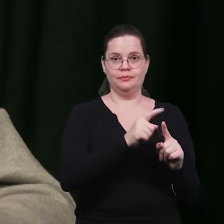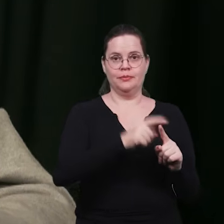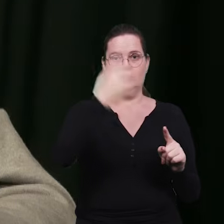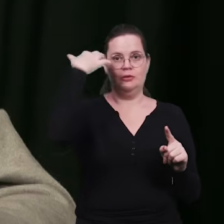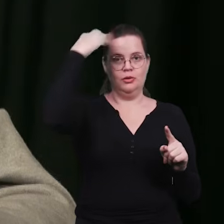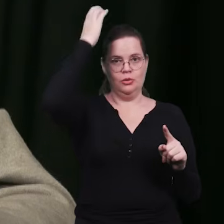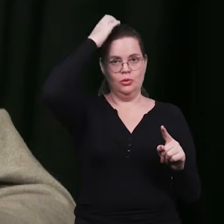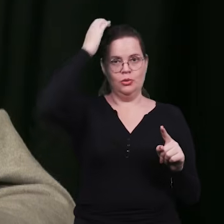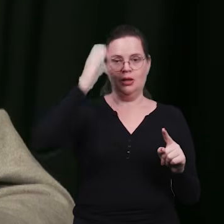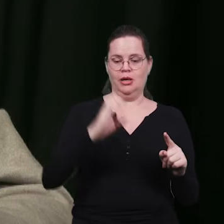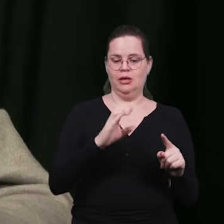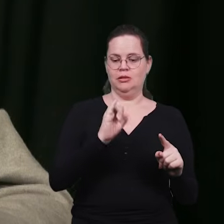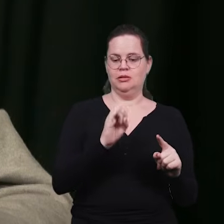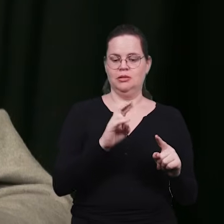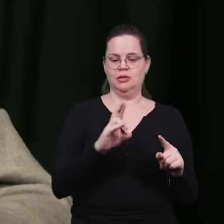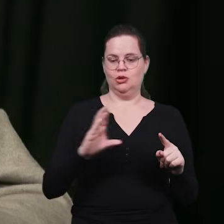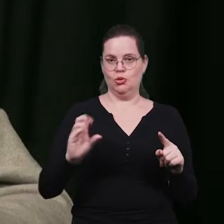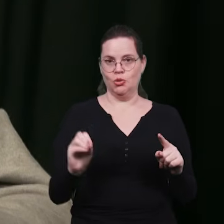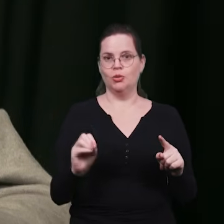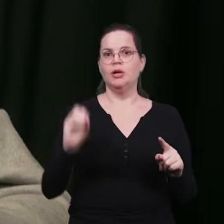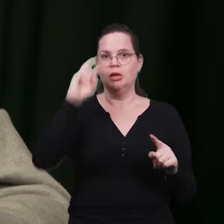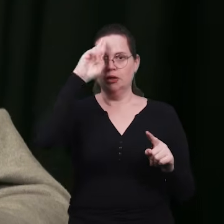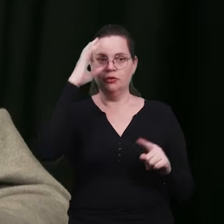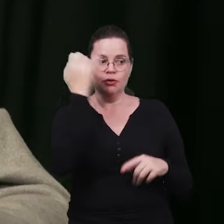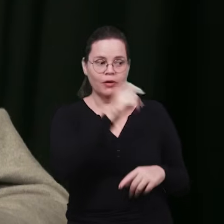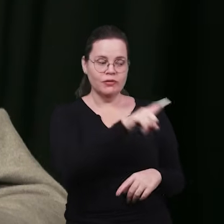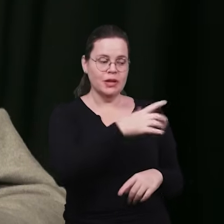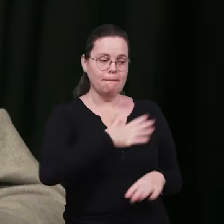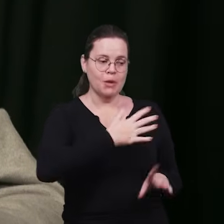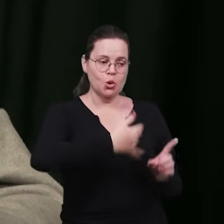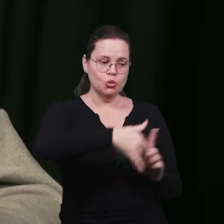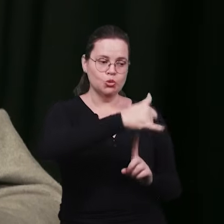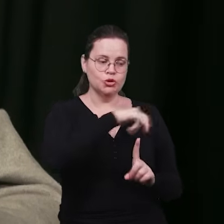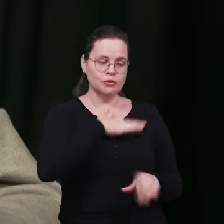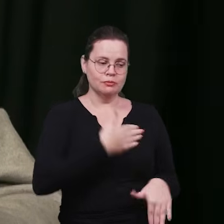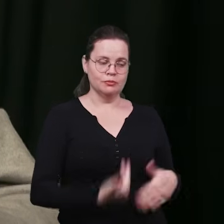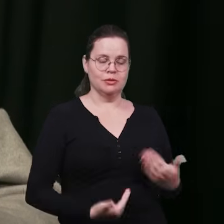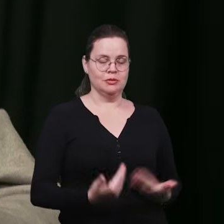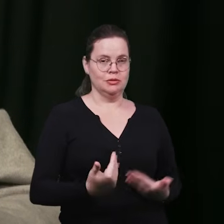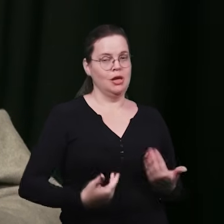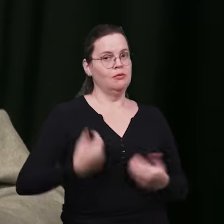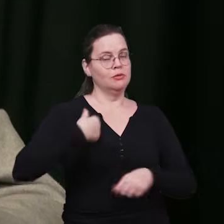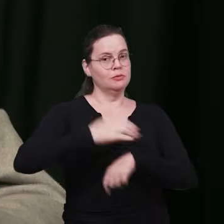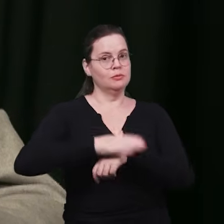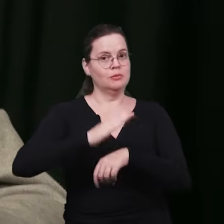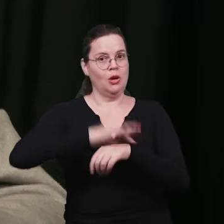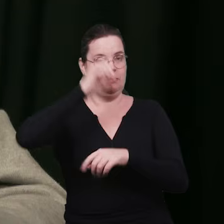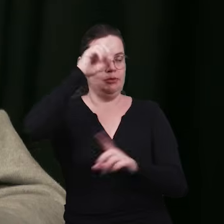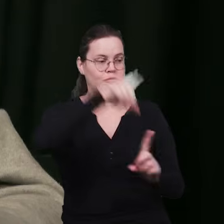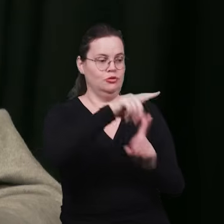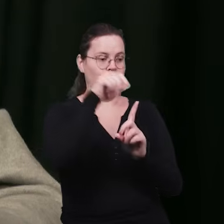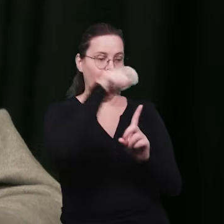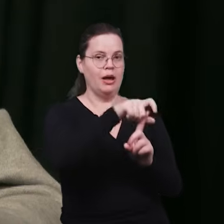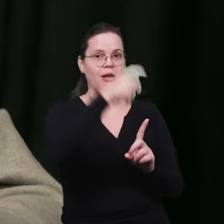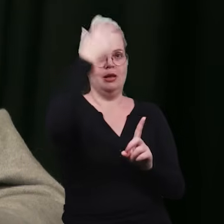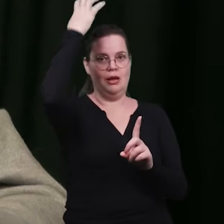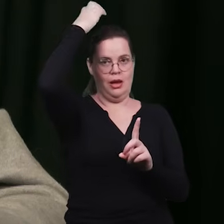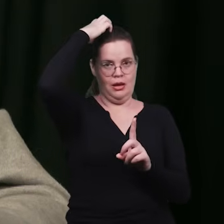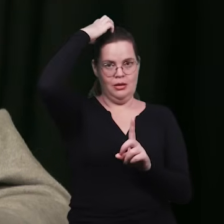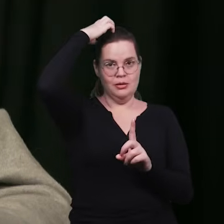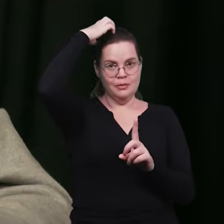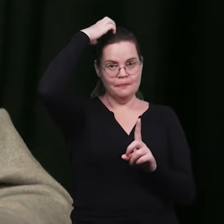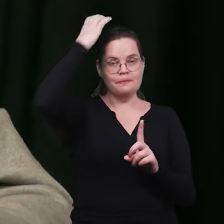chama de meu servo, meu ungido, e que foi pelo Senhor levantado